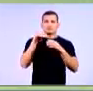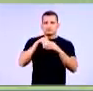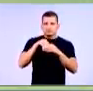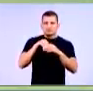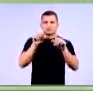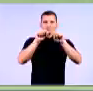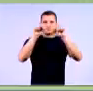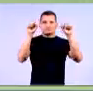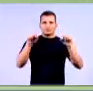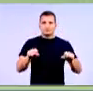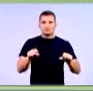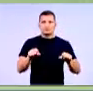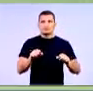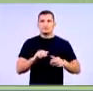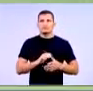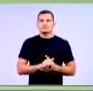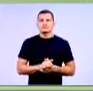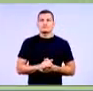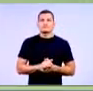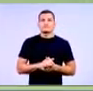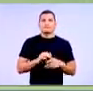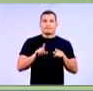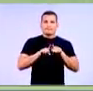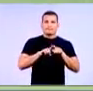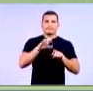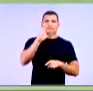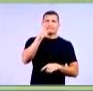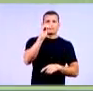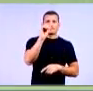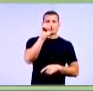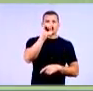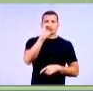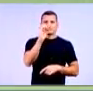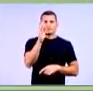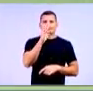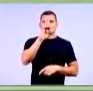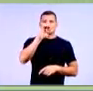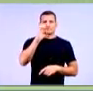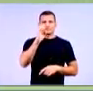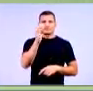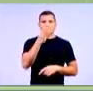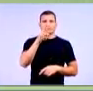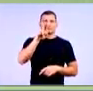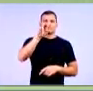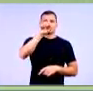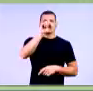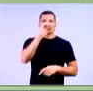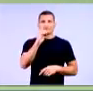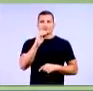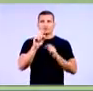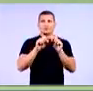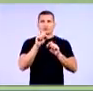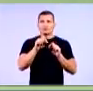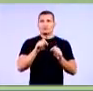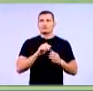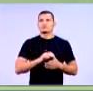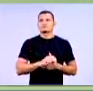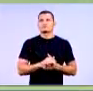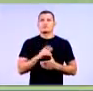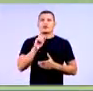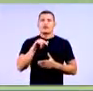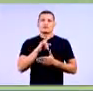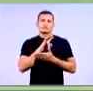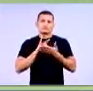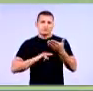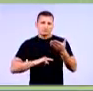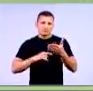uso. Falando no caso de uso, ó, e o que é o caso de uso? Né? Um documento narrativo que